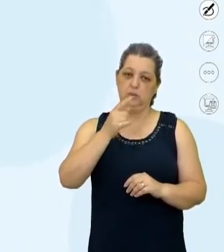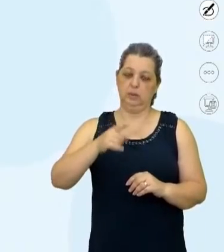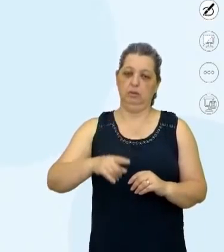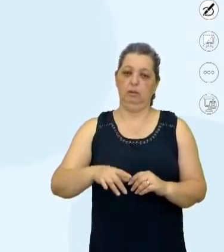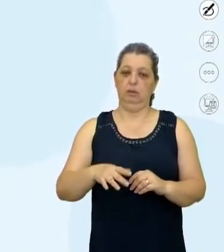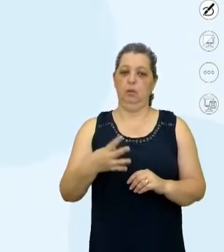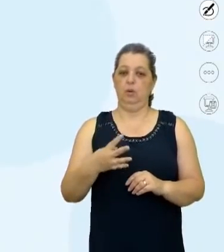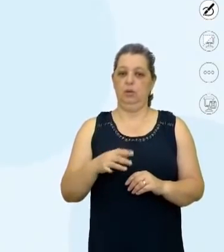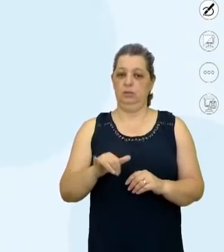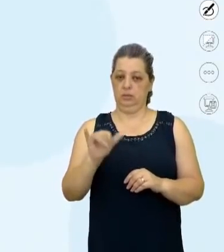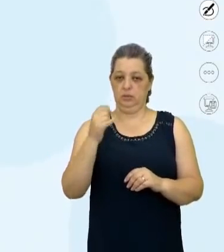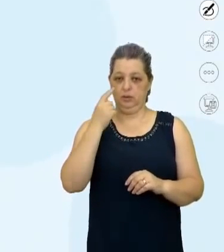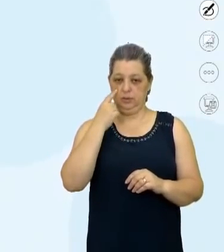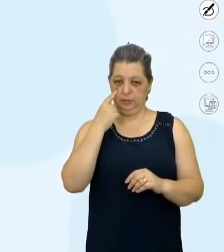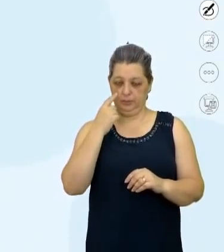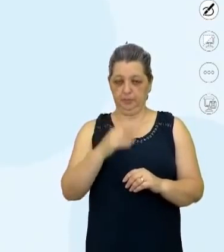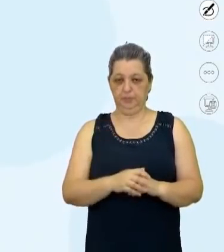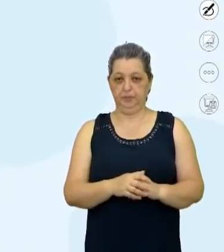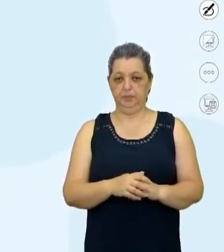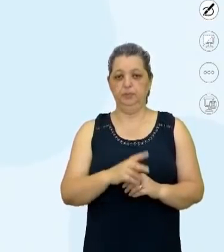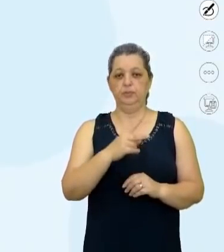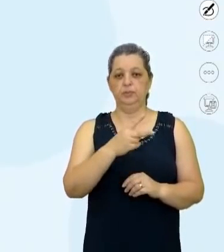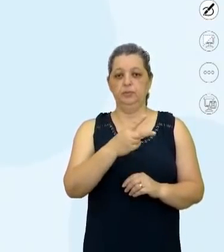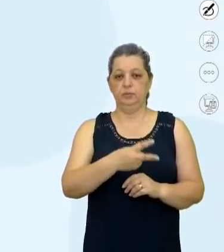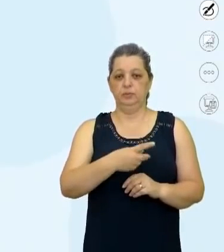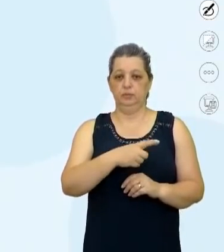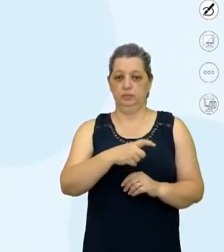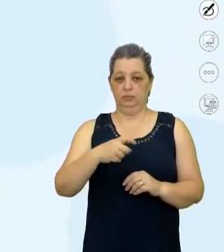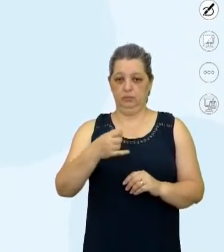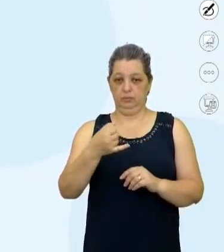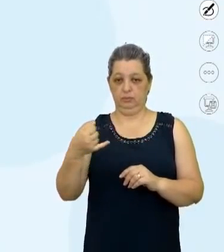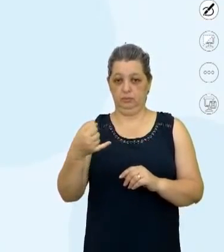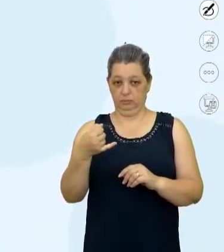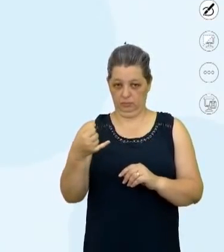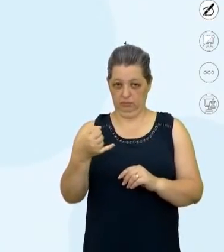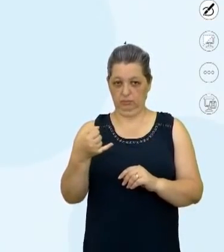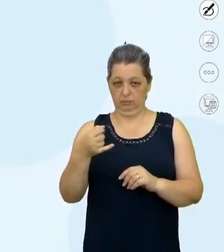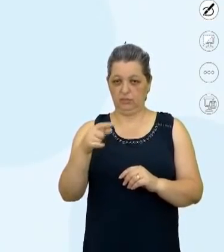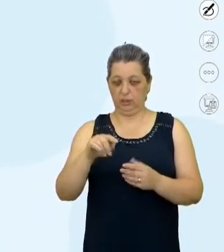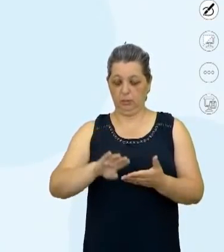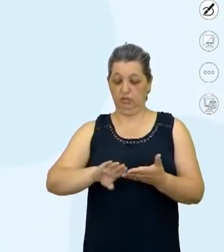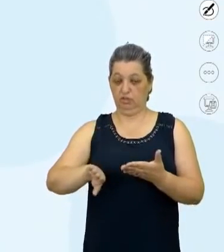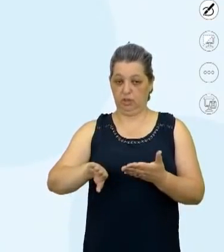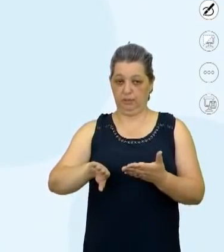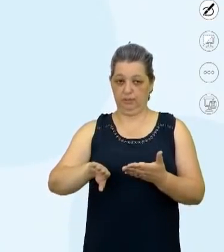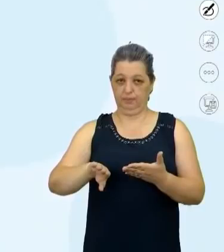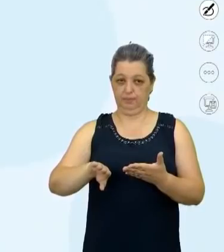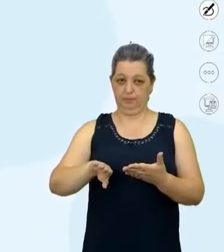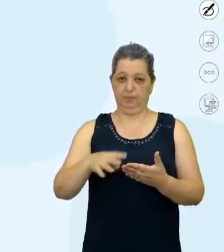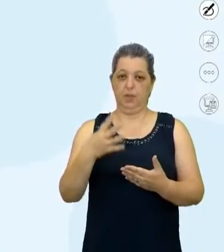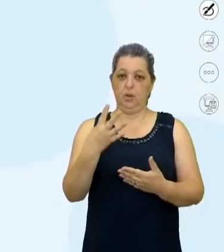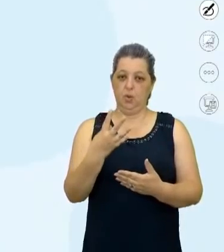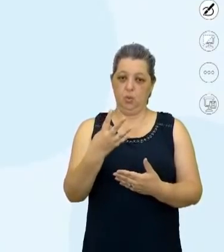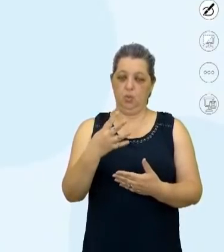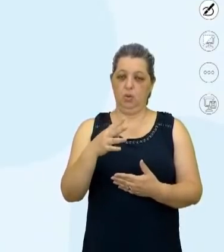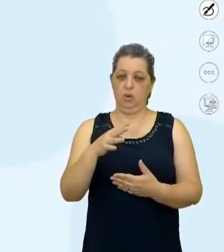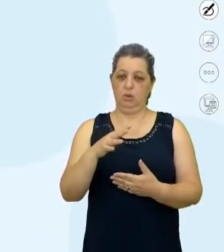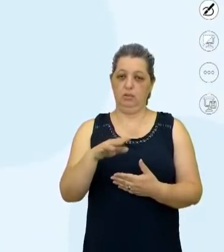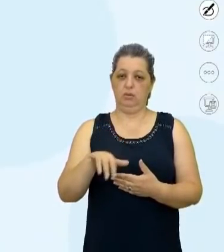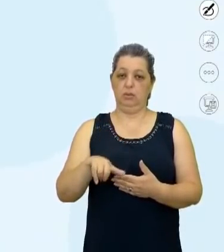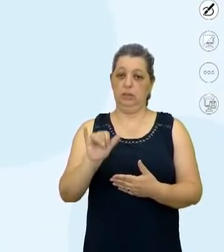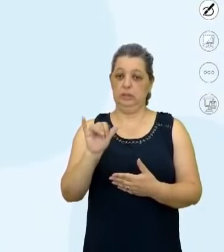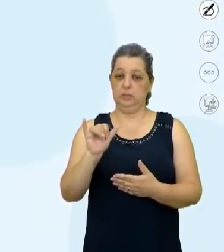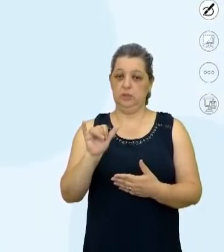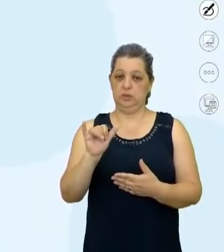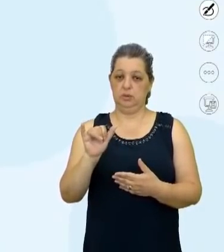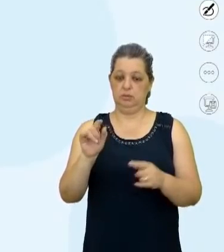ficar, então, 2x menos, porque é para retirar, menos 4y. Isso vai dar